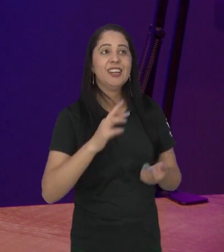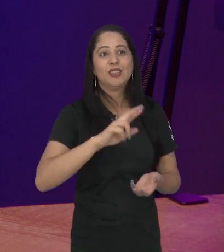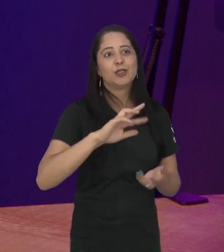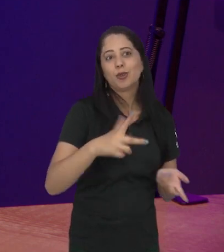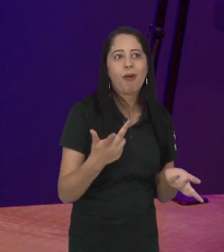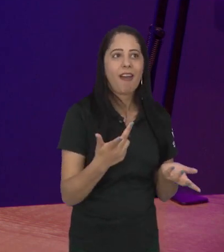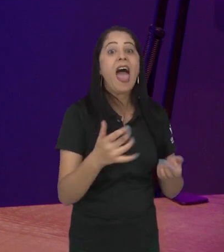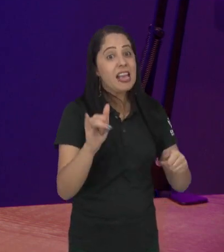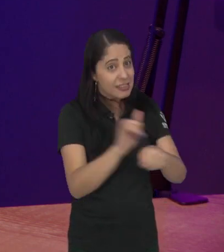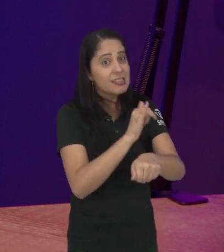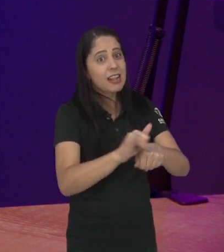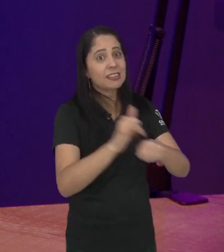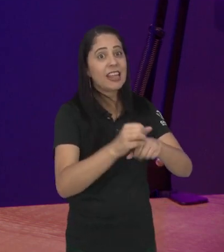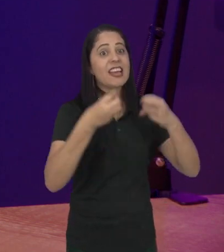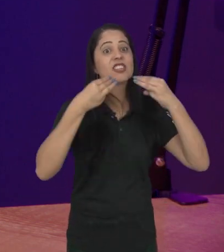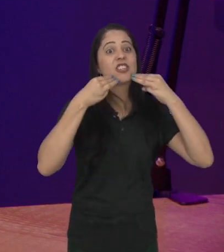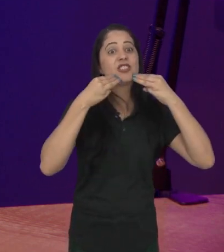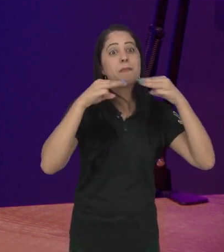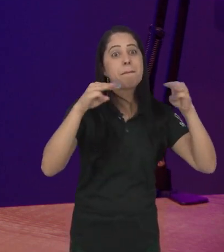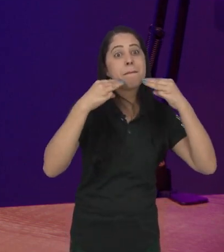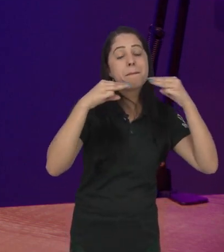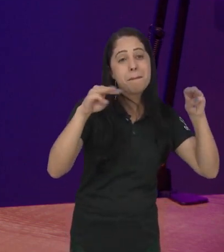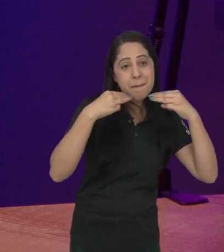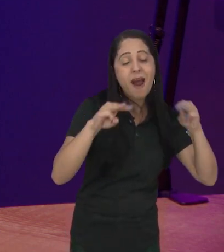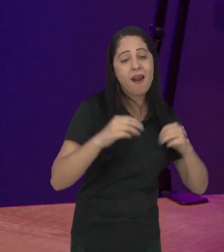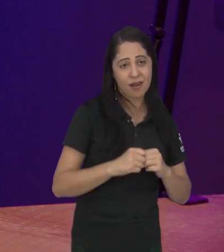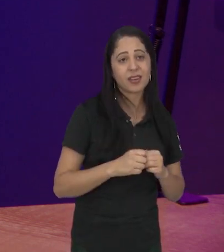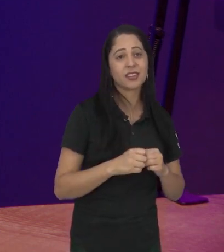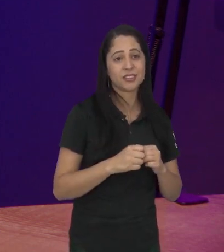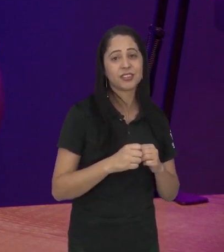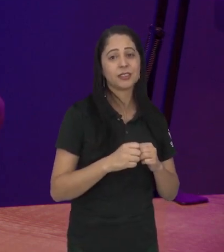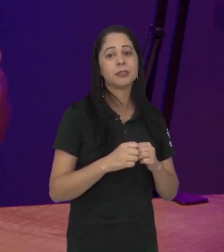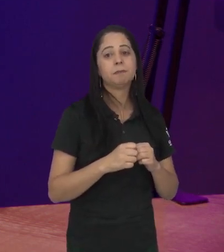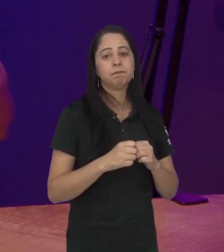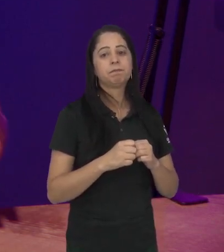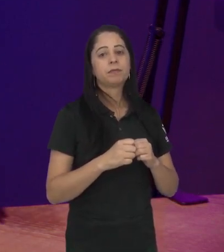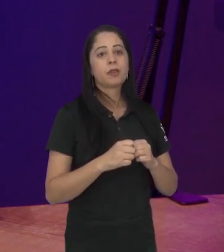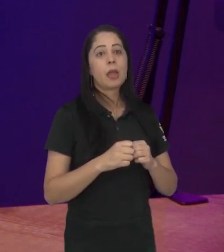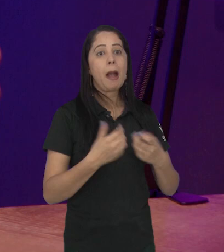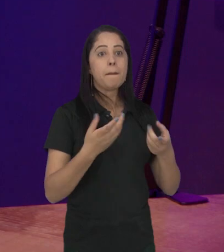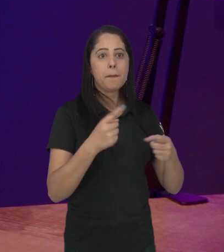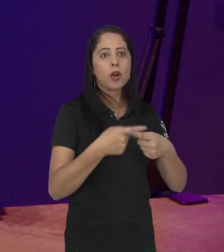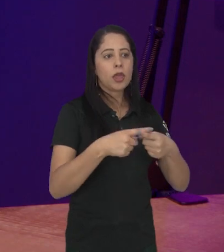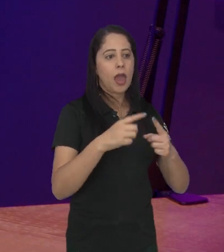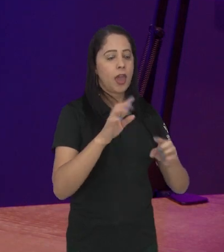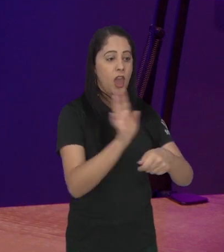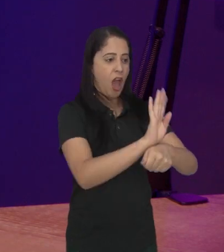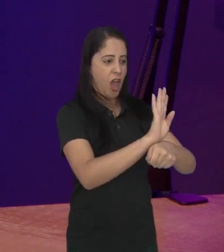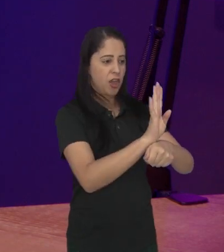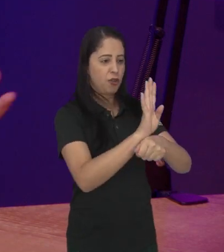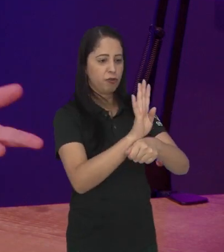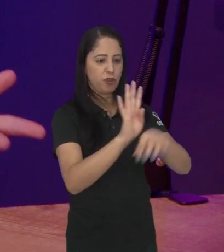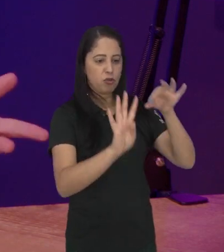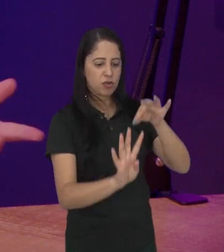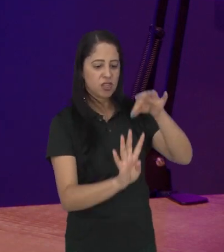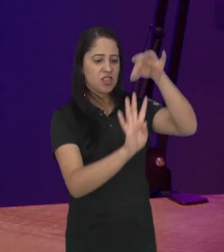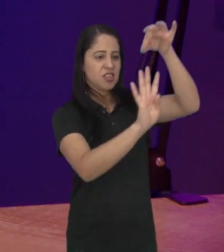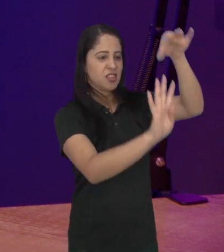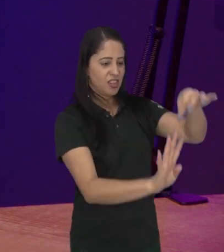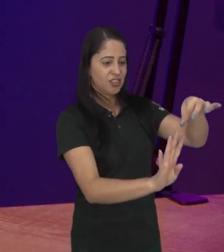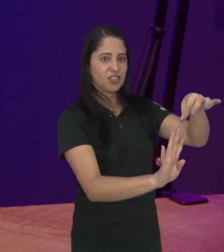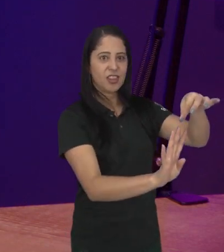não políticas, né? Uma série de estratégias de marketing para colocar sim o filme lá, para ele ser indicado e para ele